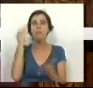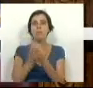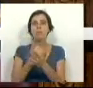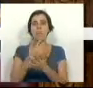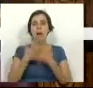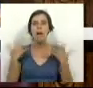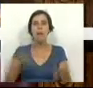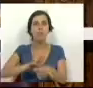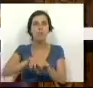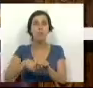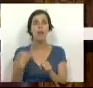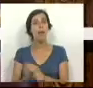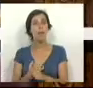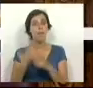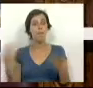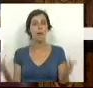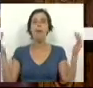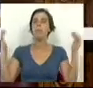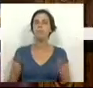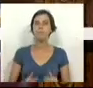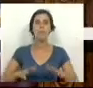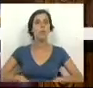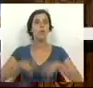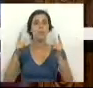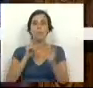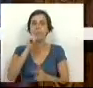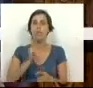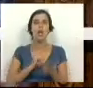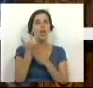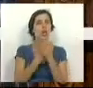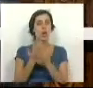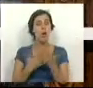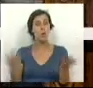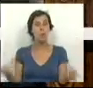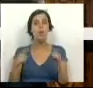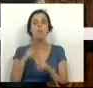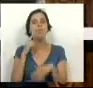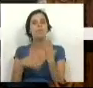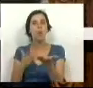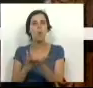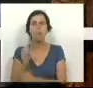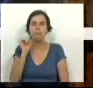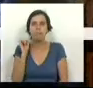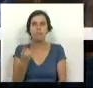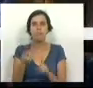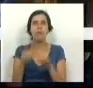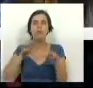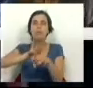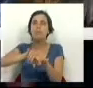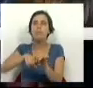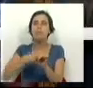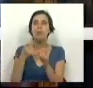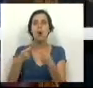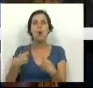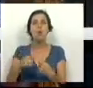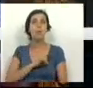uma enormíssima destruição do emprego, pela quebra do crescimento da nossa economia e pela continuação acelerada da degradação do